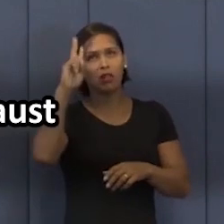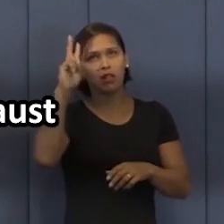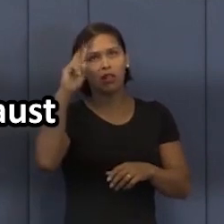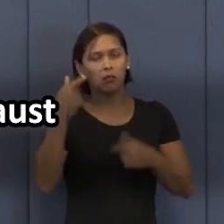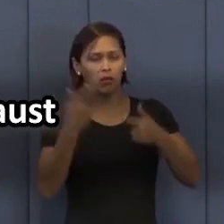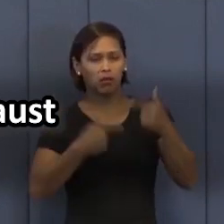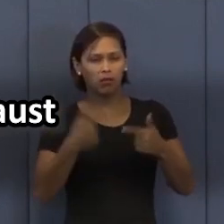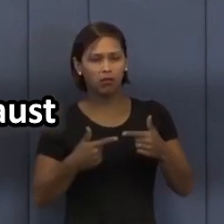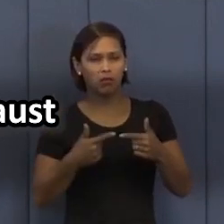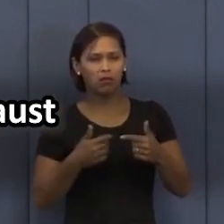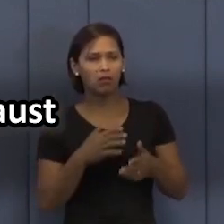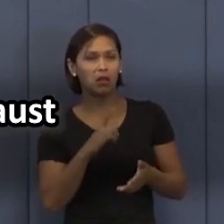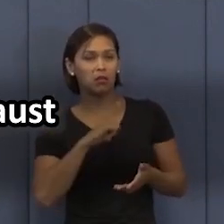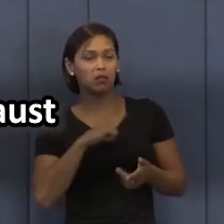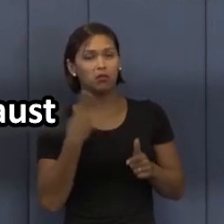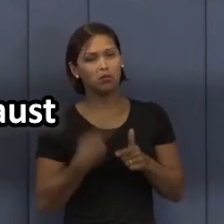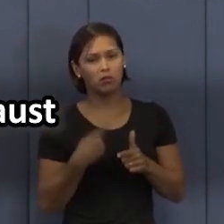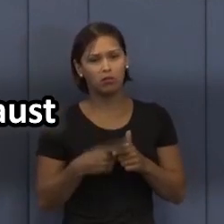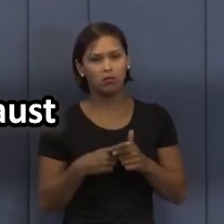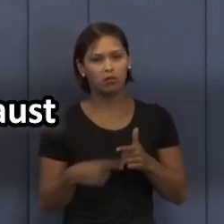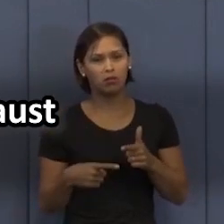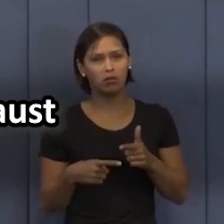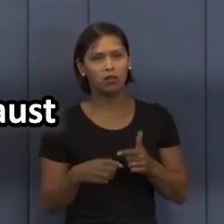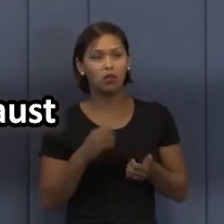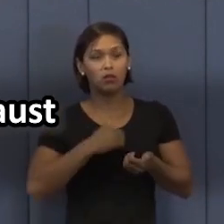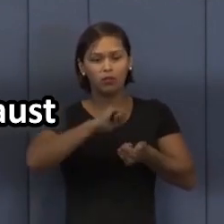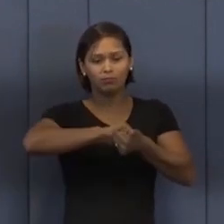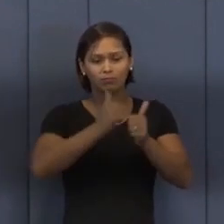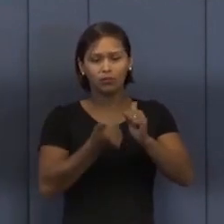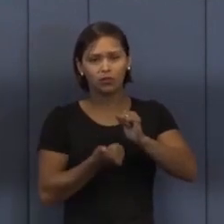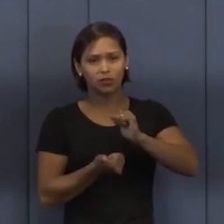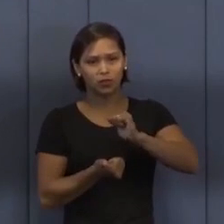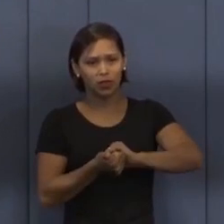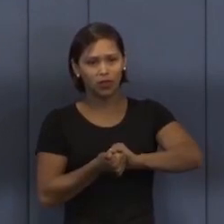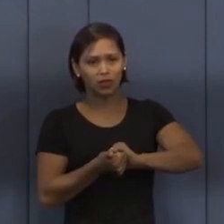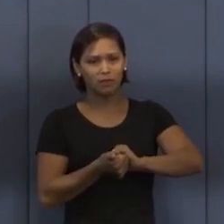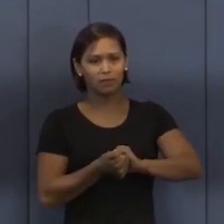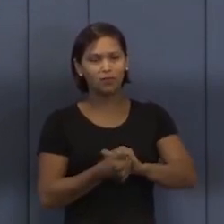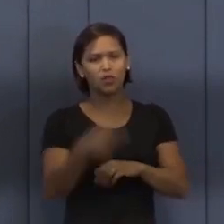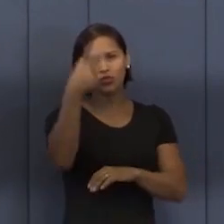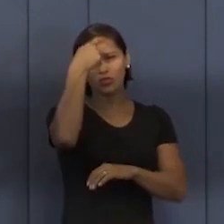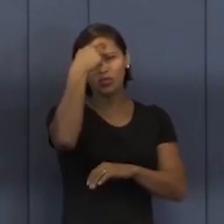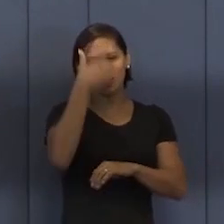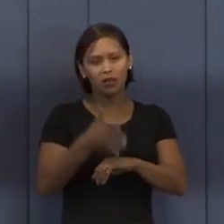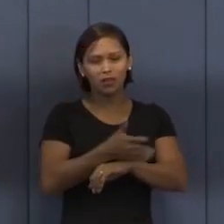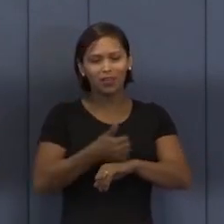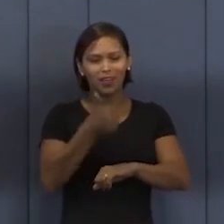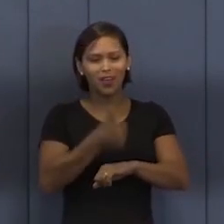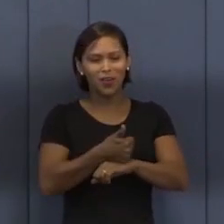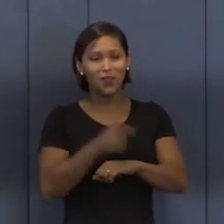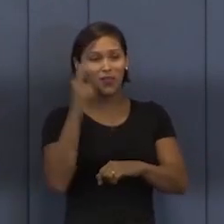holocausto, e eu tenho um problema com essa palavra, então eu vou substituir. Onde está escrito nacionalismo, eu vou fazer de conta que está